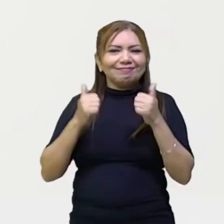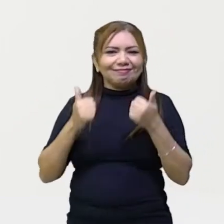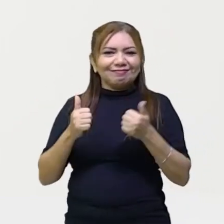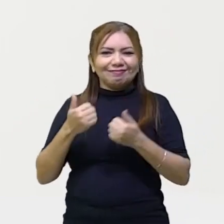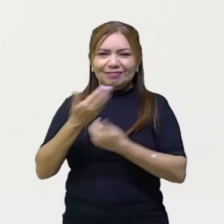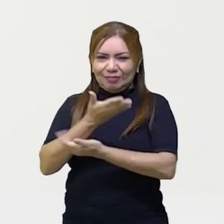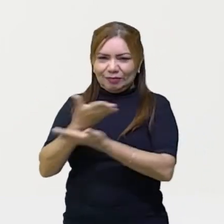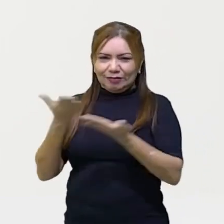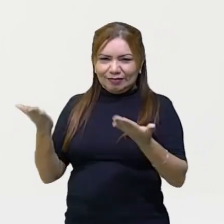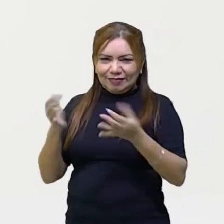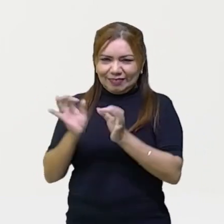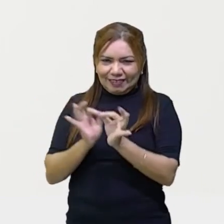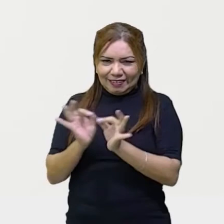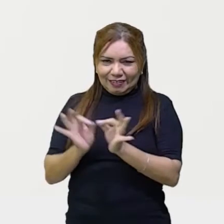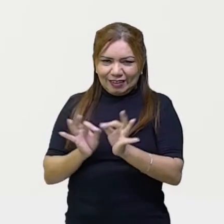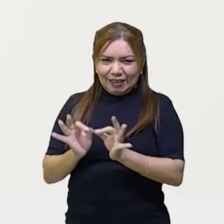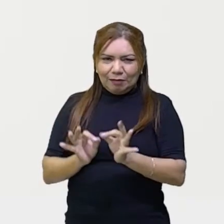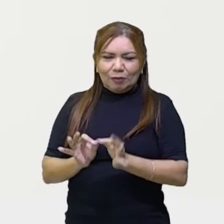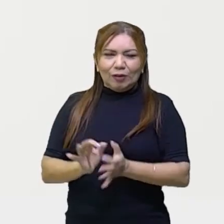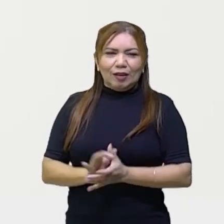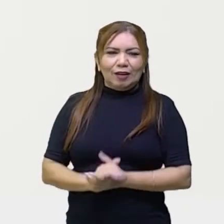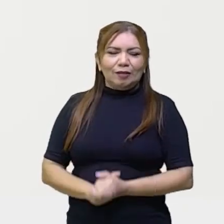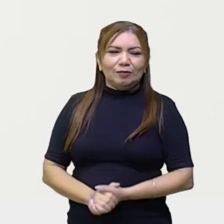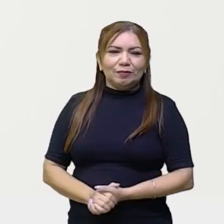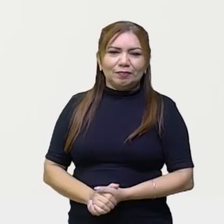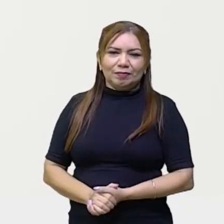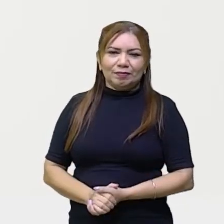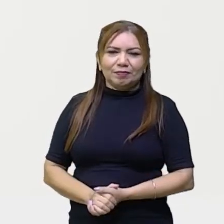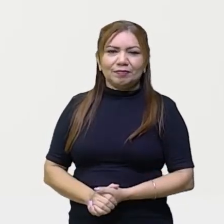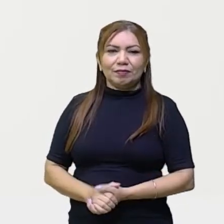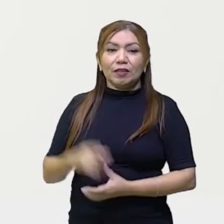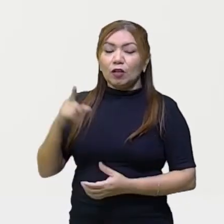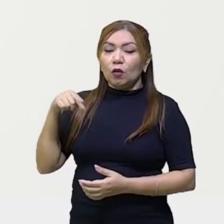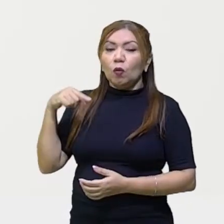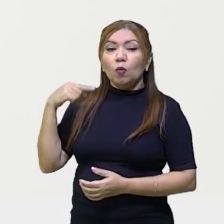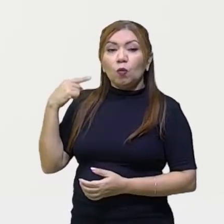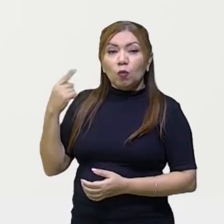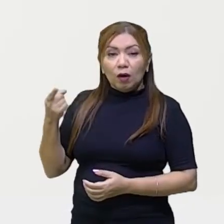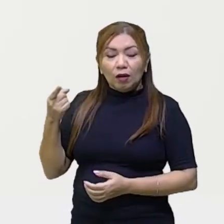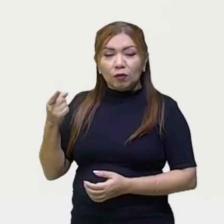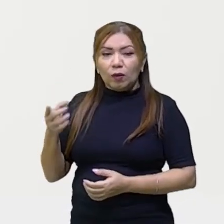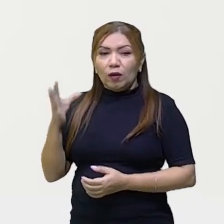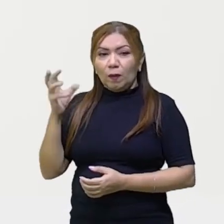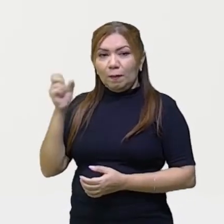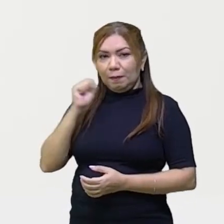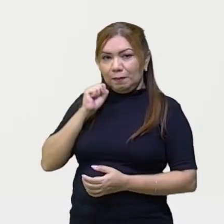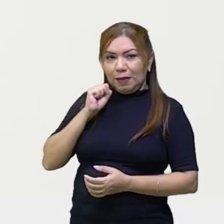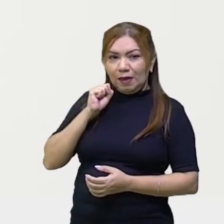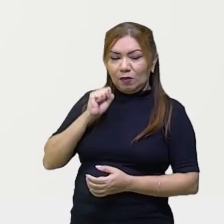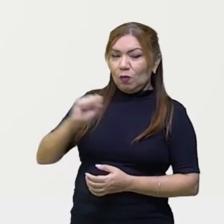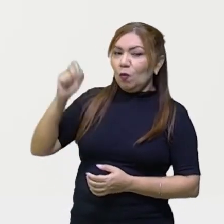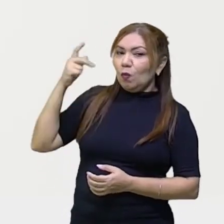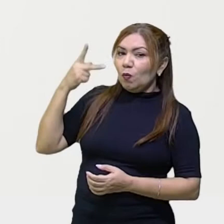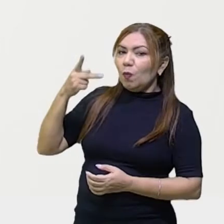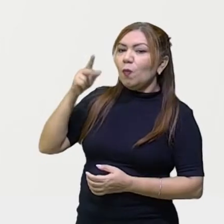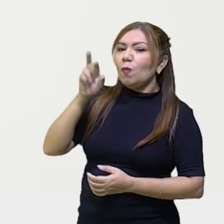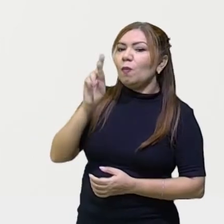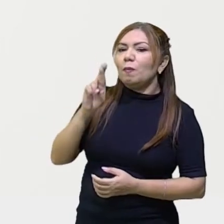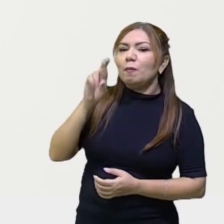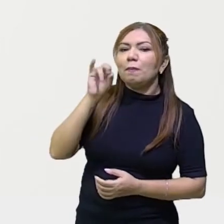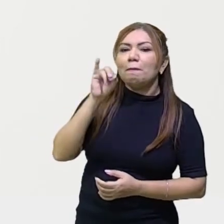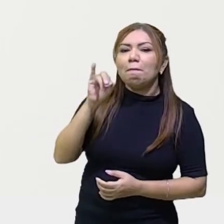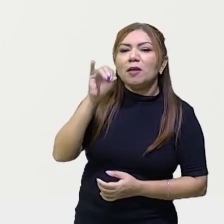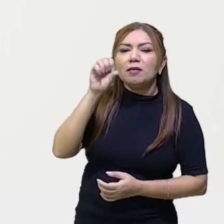produz aí chow-chow mesma muito boa quando eu pego um prisma pentagonal agora tá na